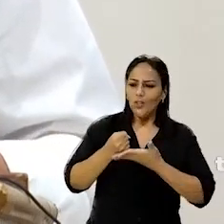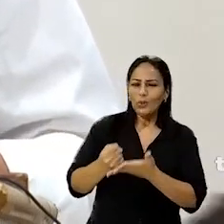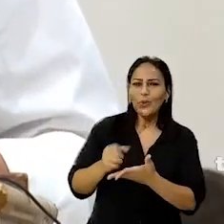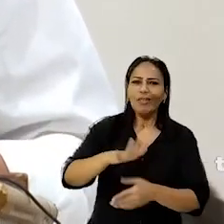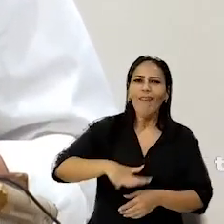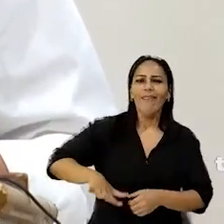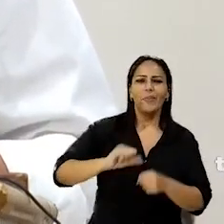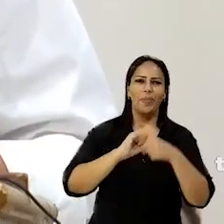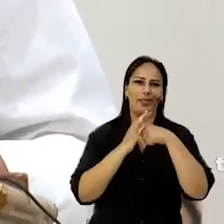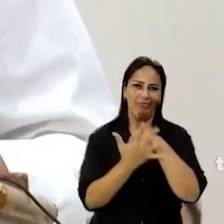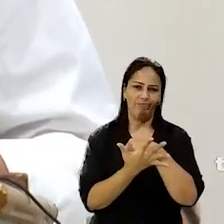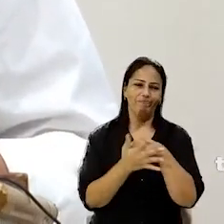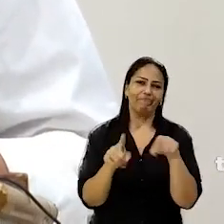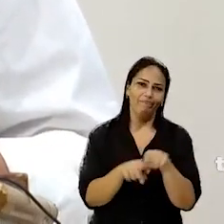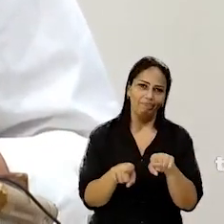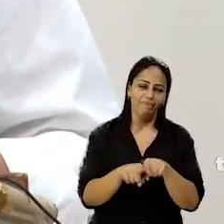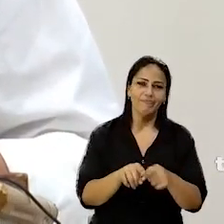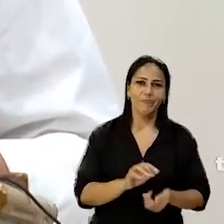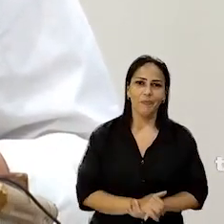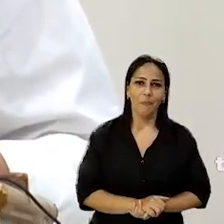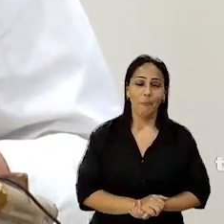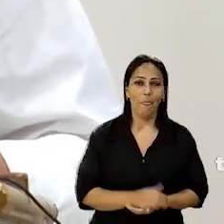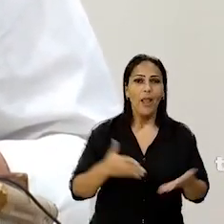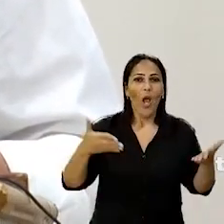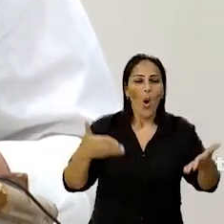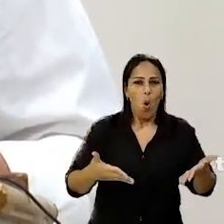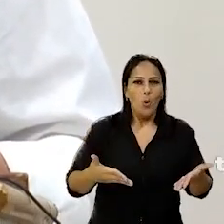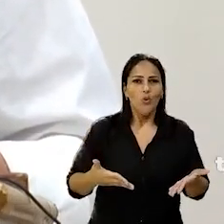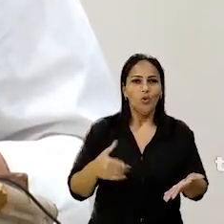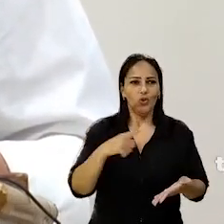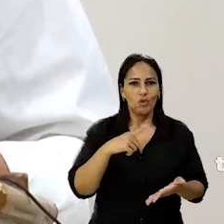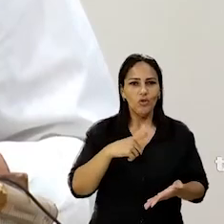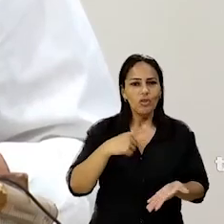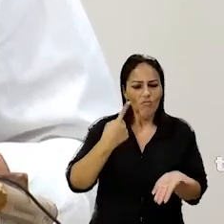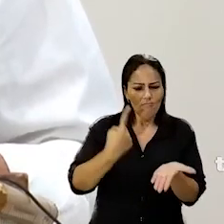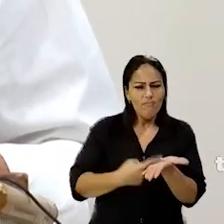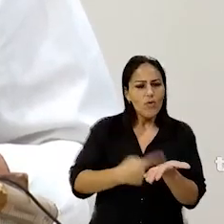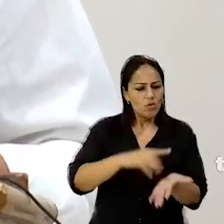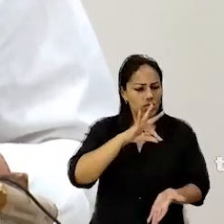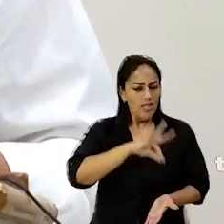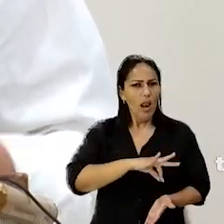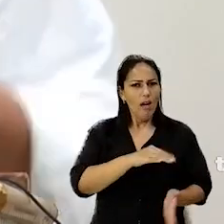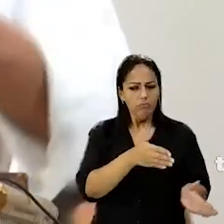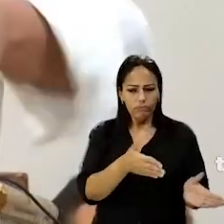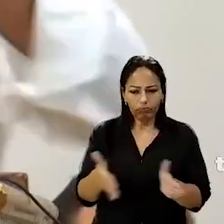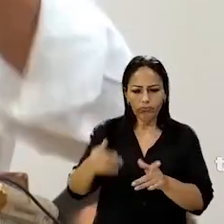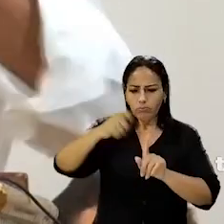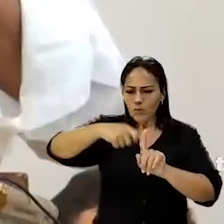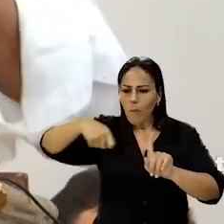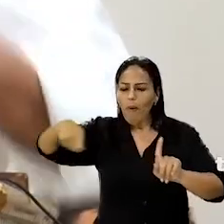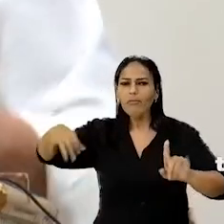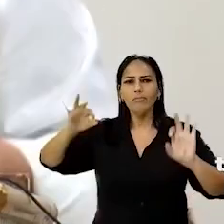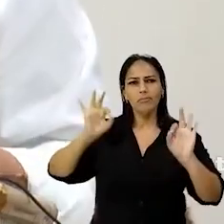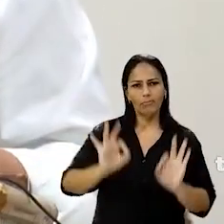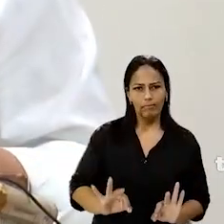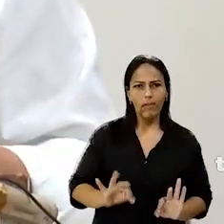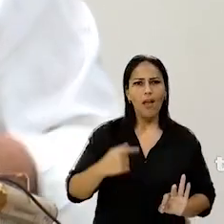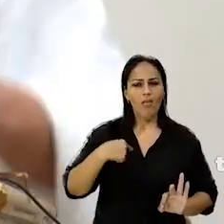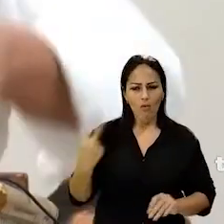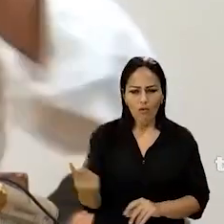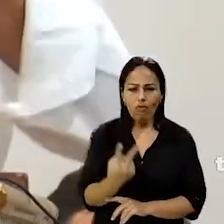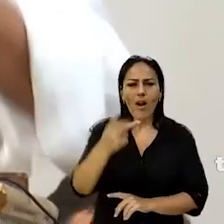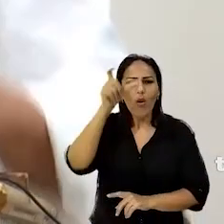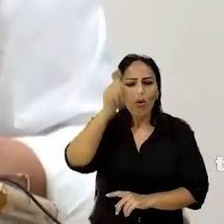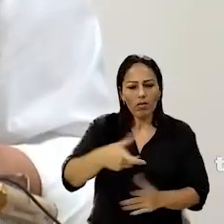vidas. Quero dizer que hoje paguei os salários em dia dos nossos profissionais. Valorizo o